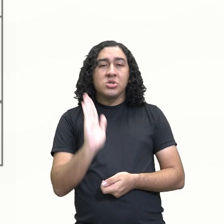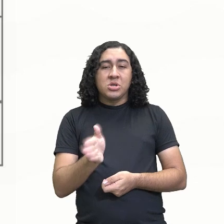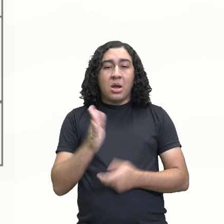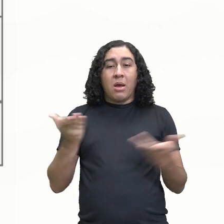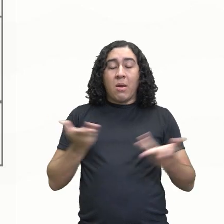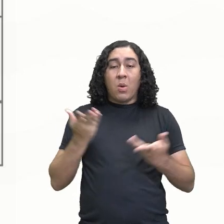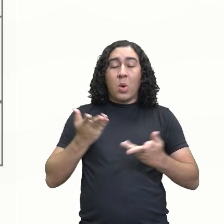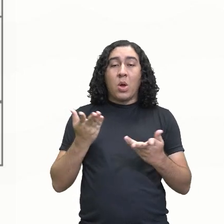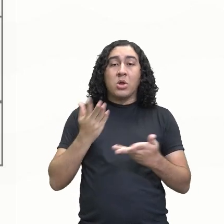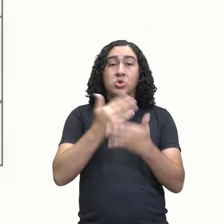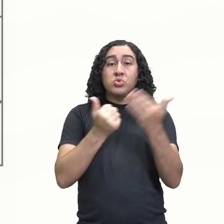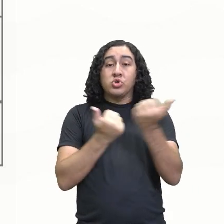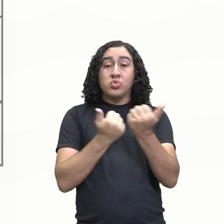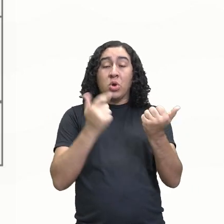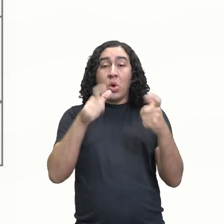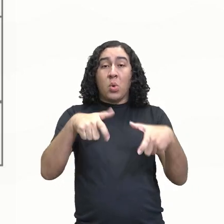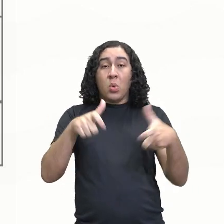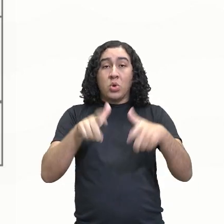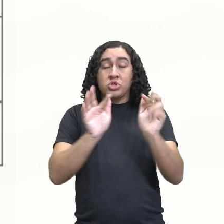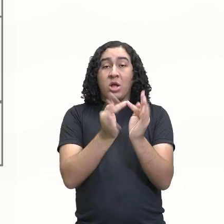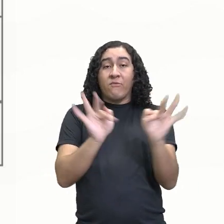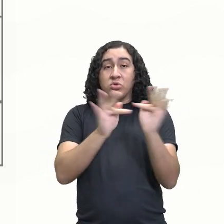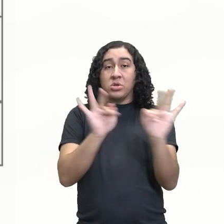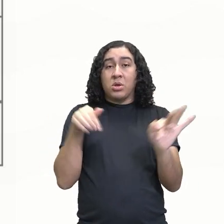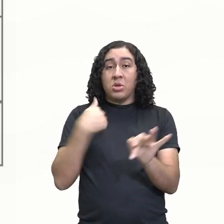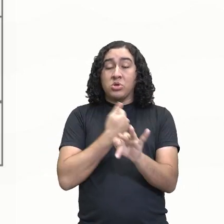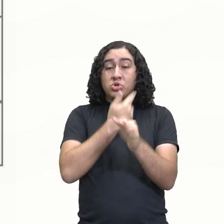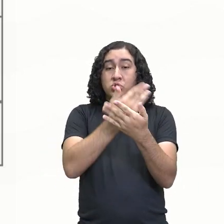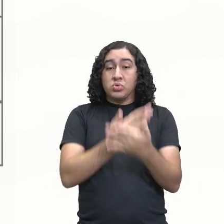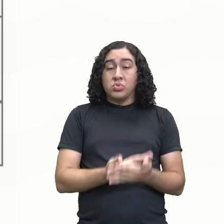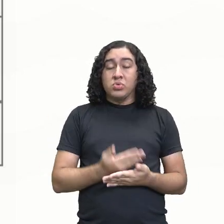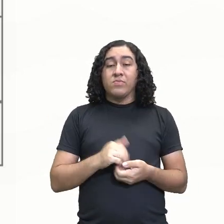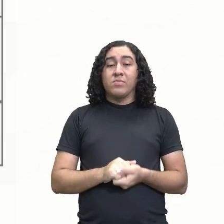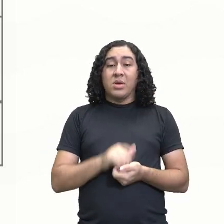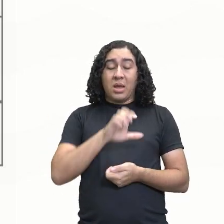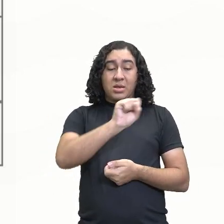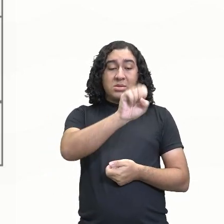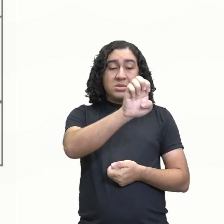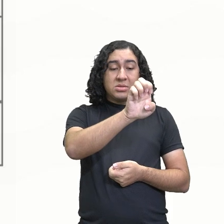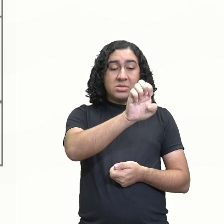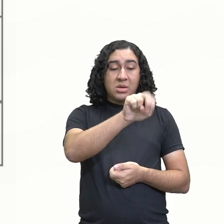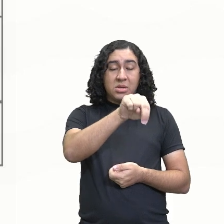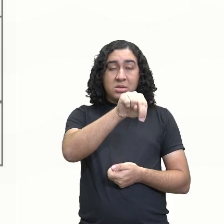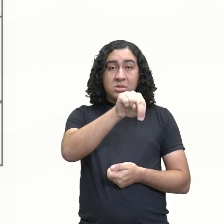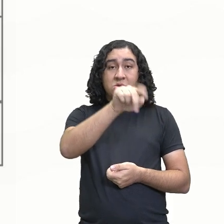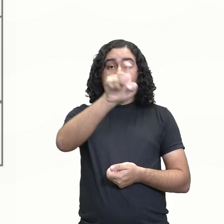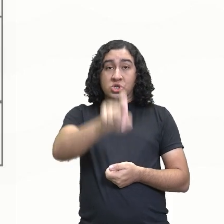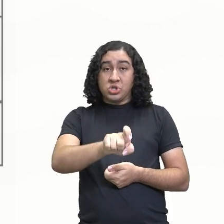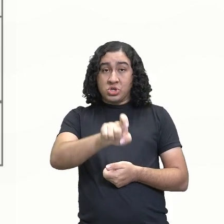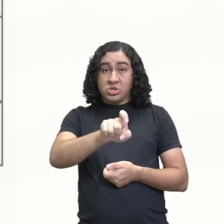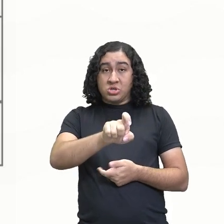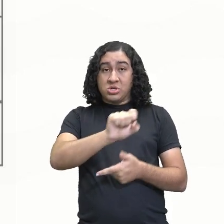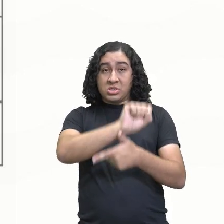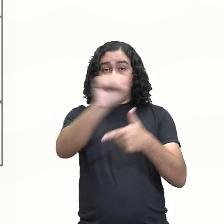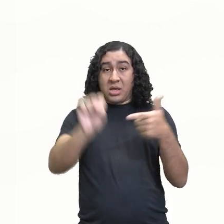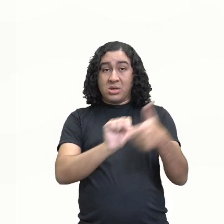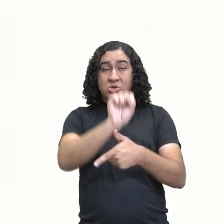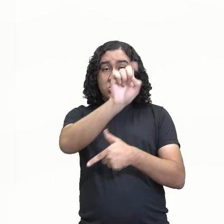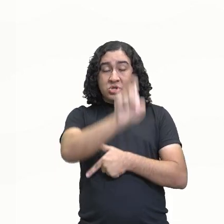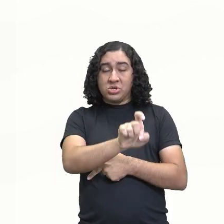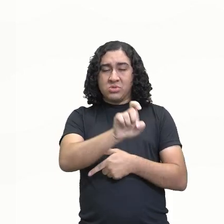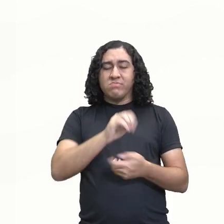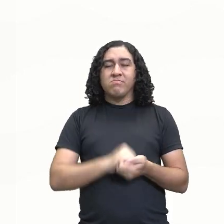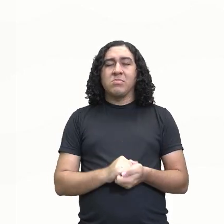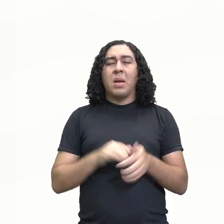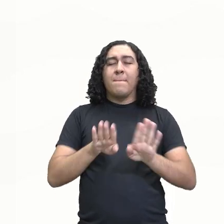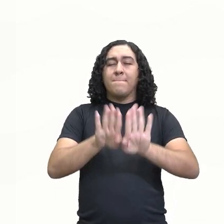quem? Na nossa função aí que estamos estudando, que é seno de x. Tudo bem? Ah, professora, mas